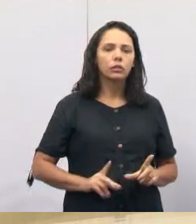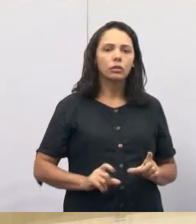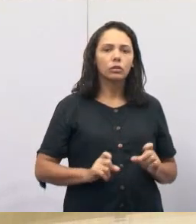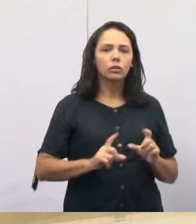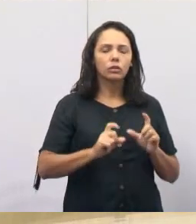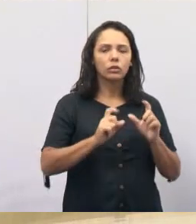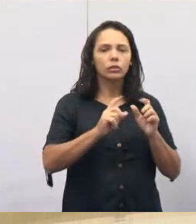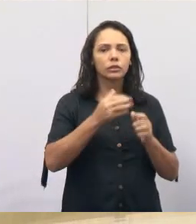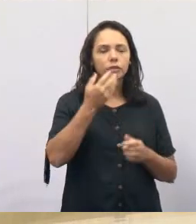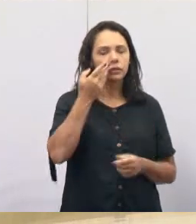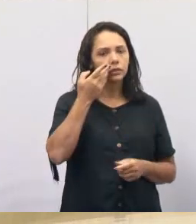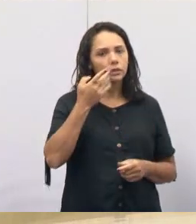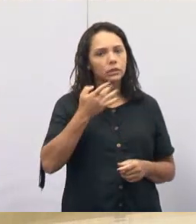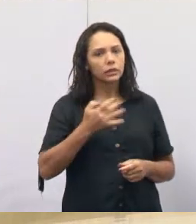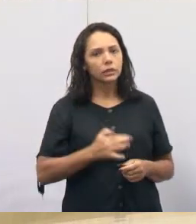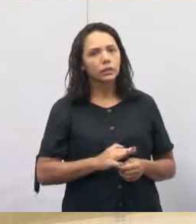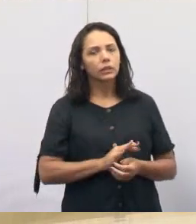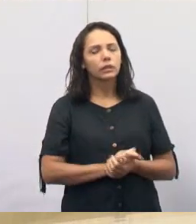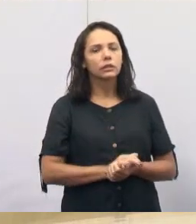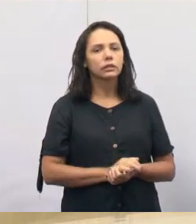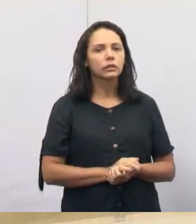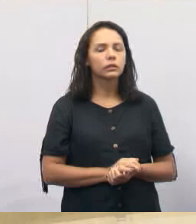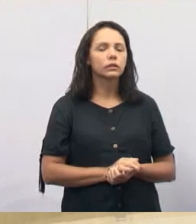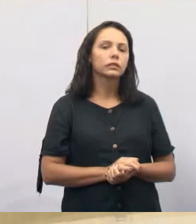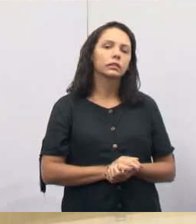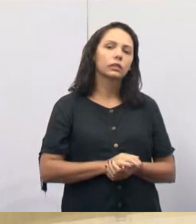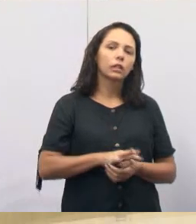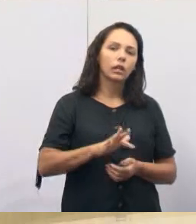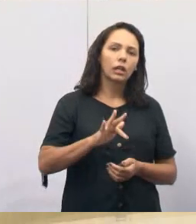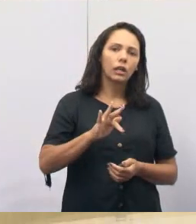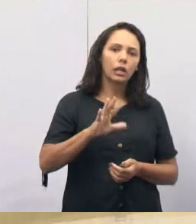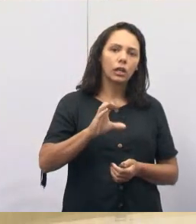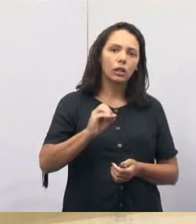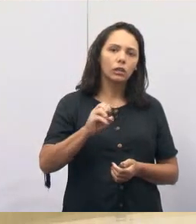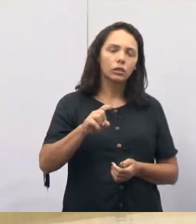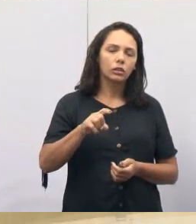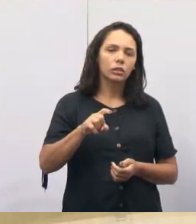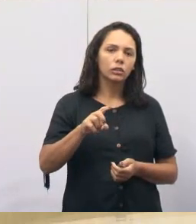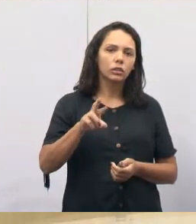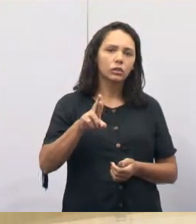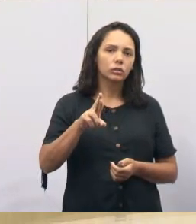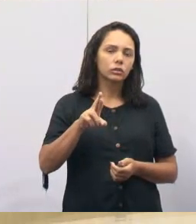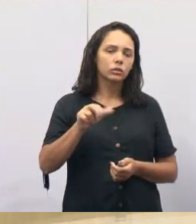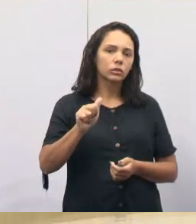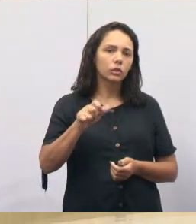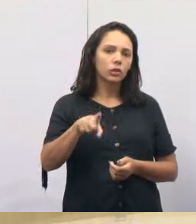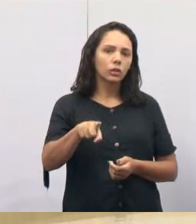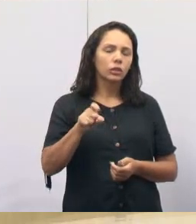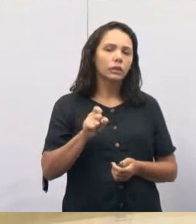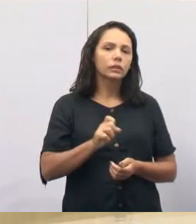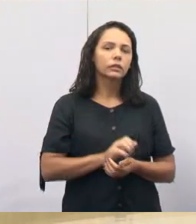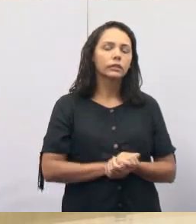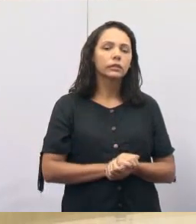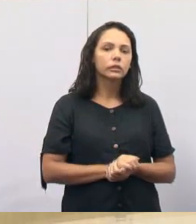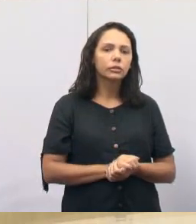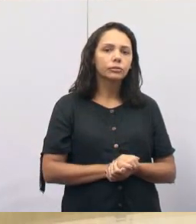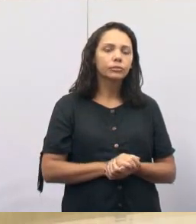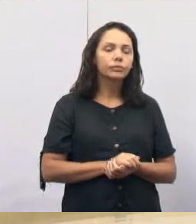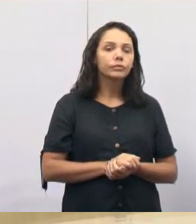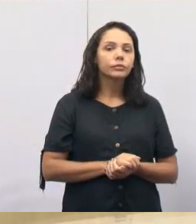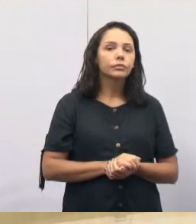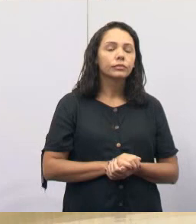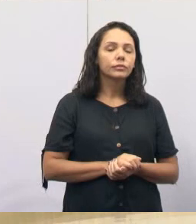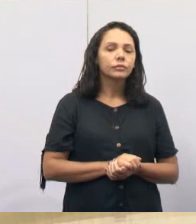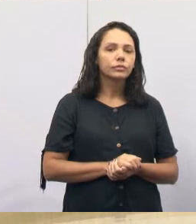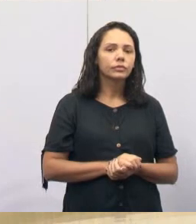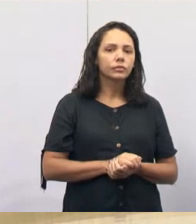oncologia pediatria, oncologia tórax, oncologia clínica, oncologia radioterapia,